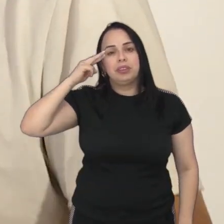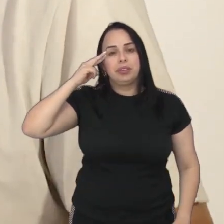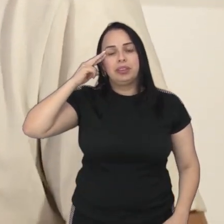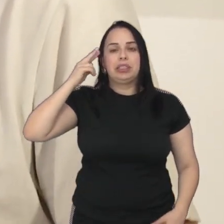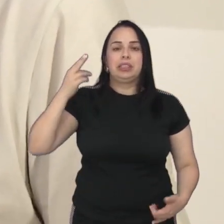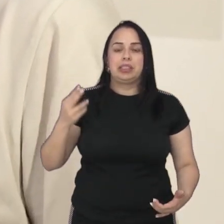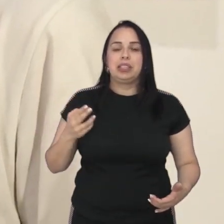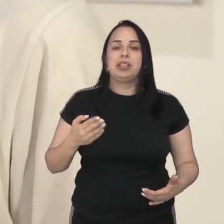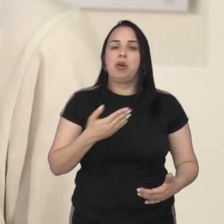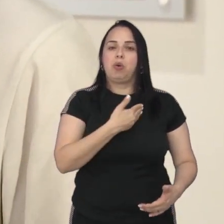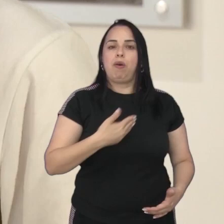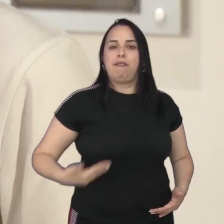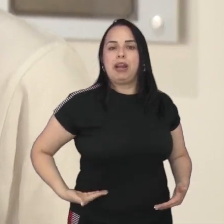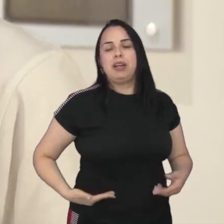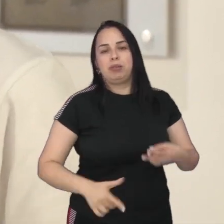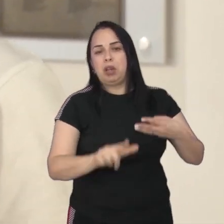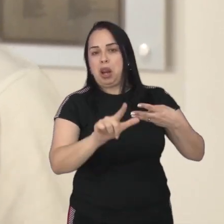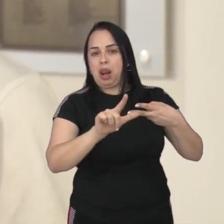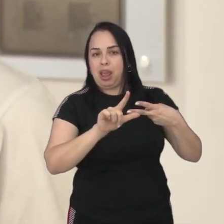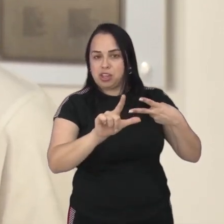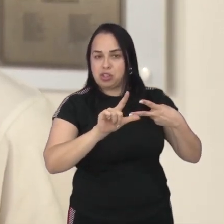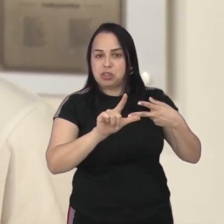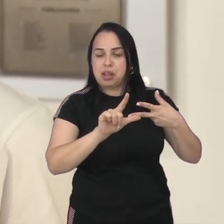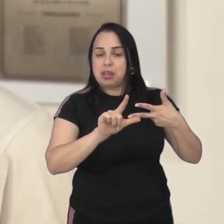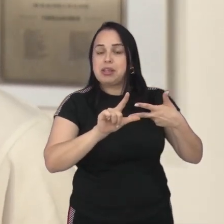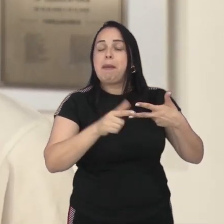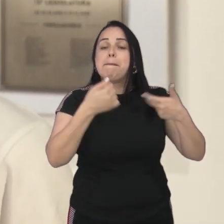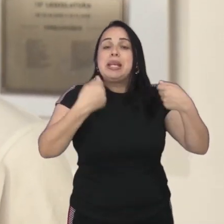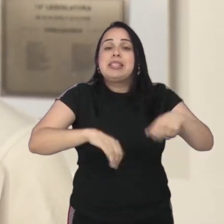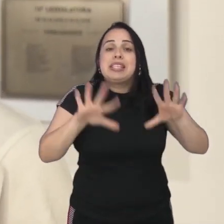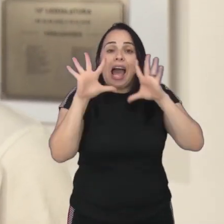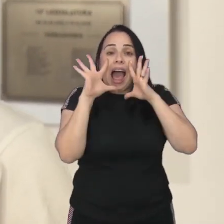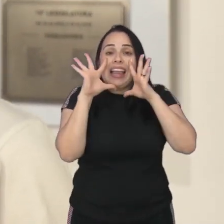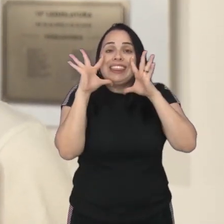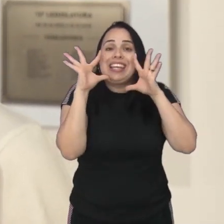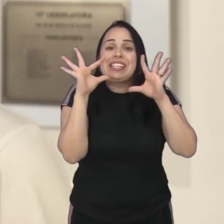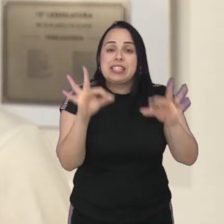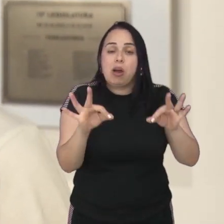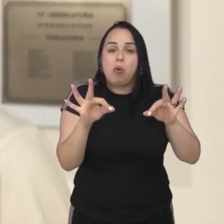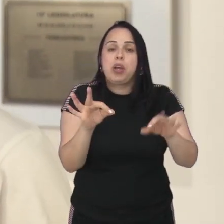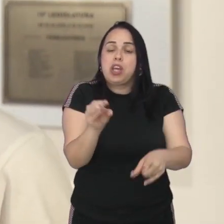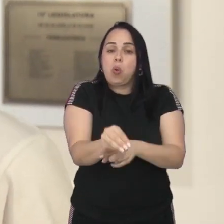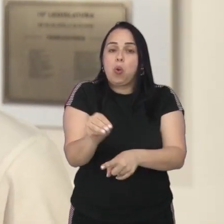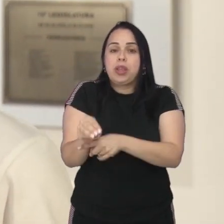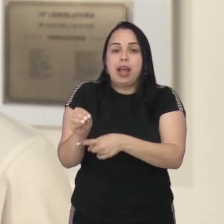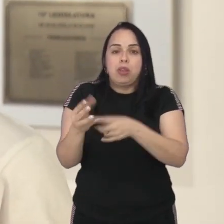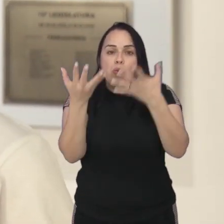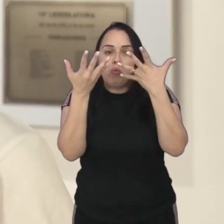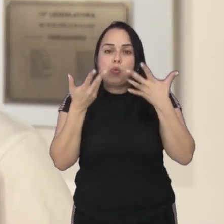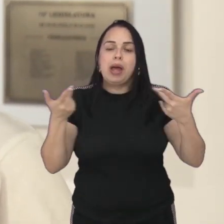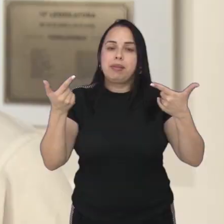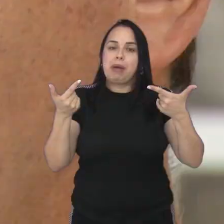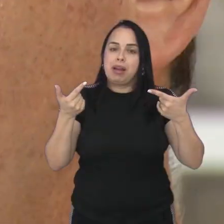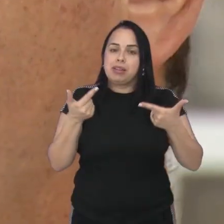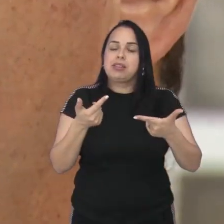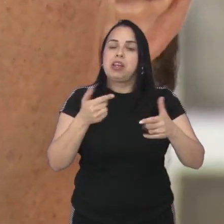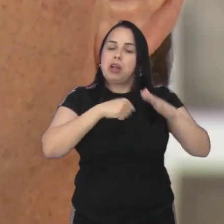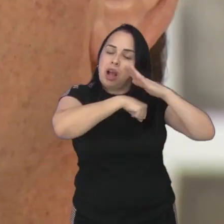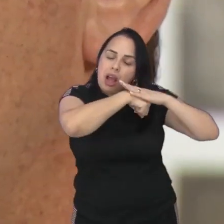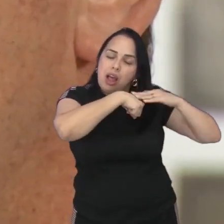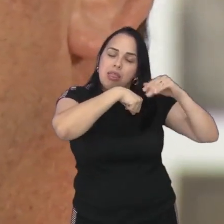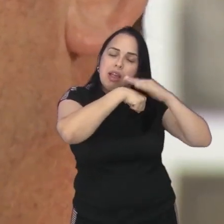Cazem, é importante que o poder legislativo esteja atento e trabalhe para que os animais domésticos